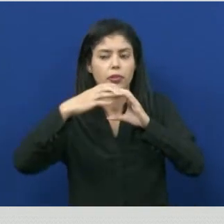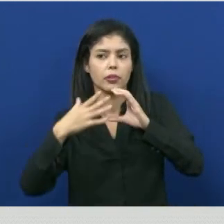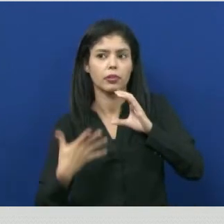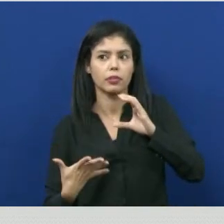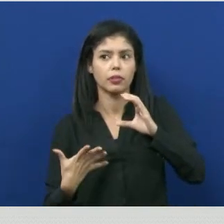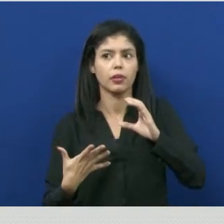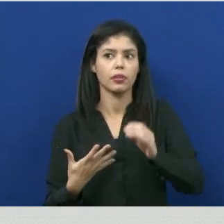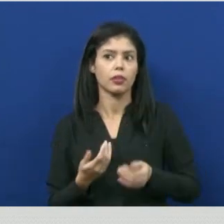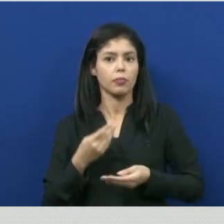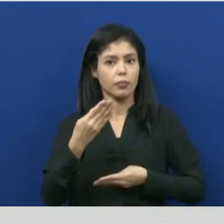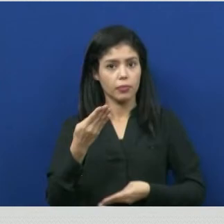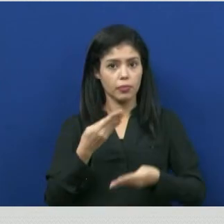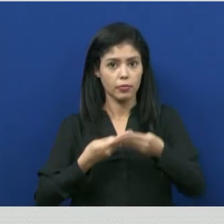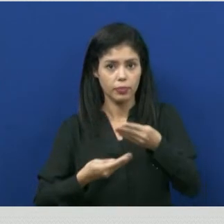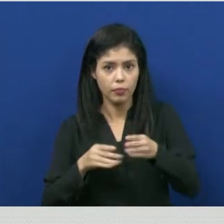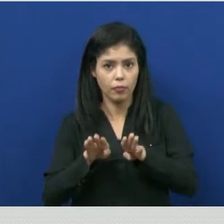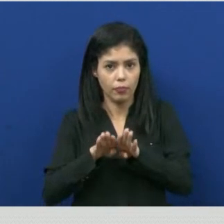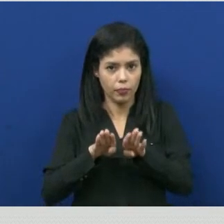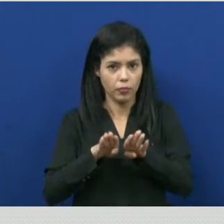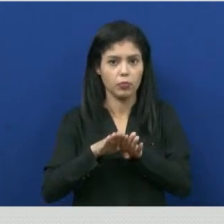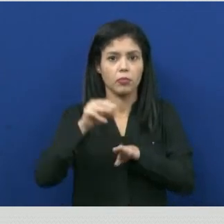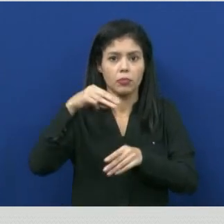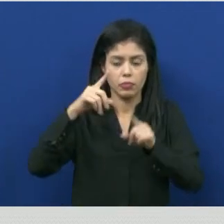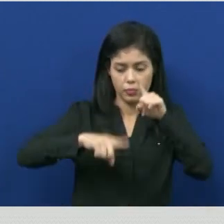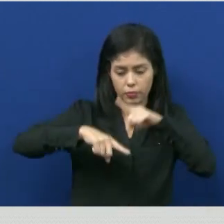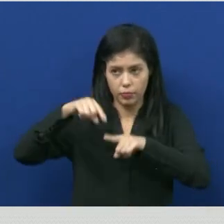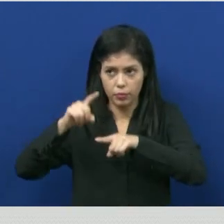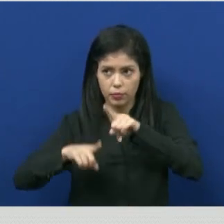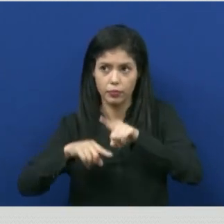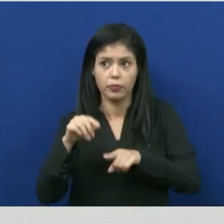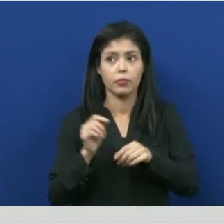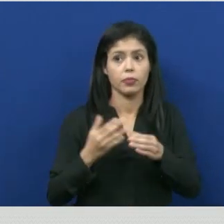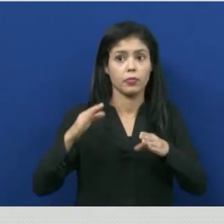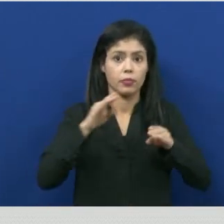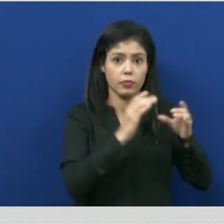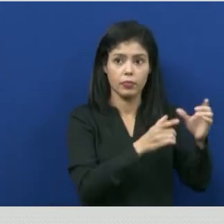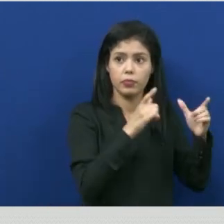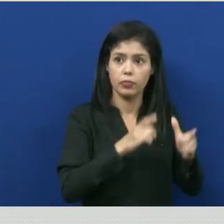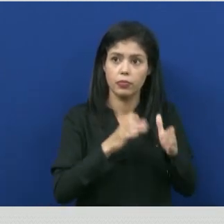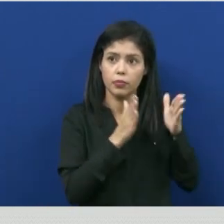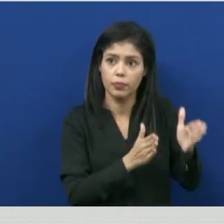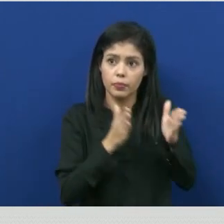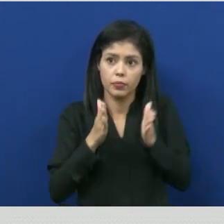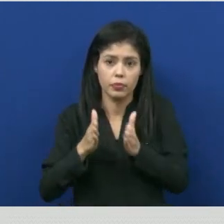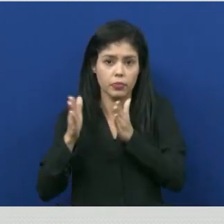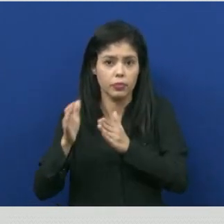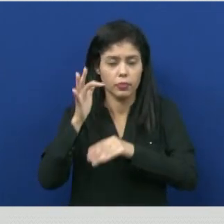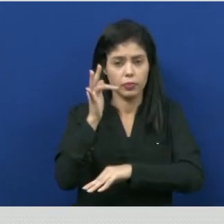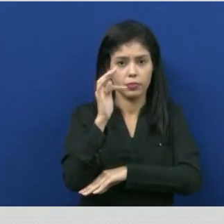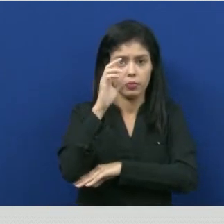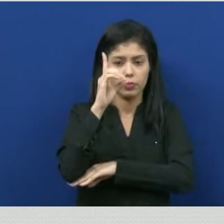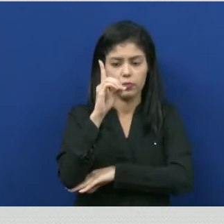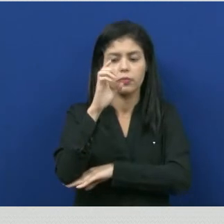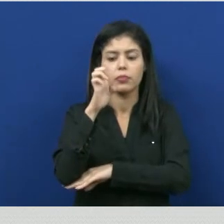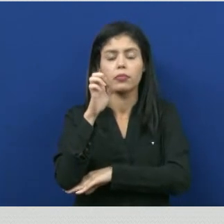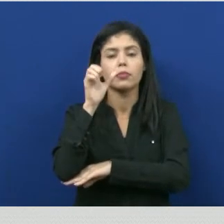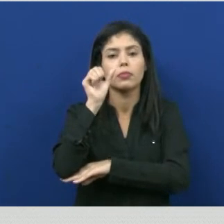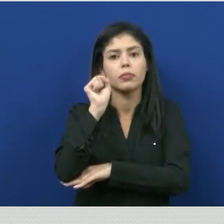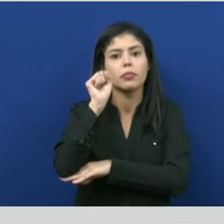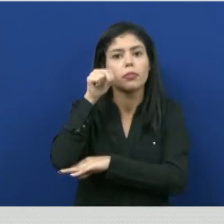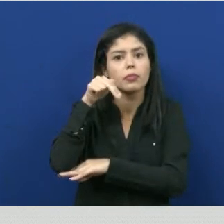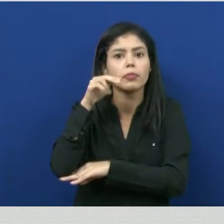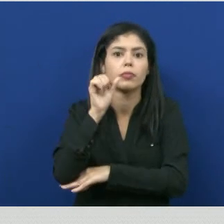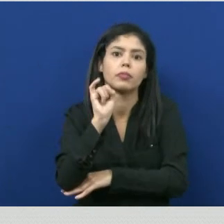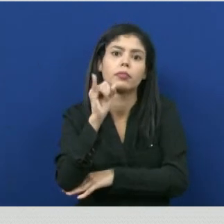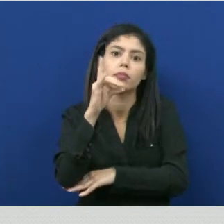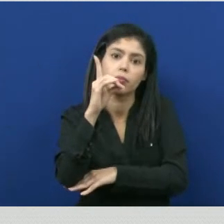caracteriza-se pelo transporte de matéria entre regiões de um fluido em razão da diferença de densidade. Note